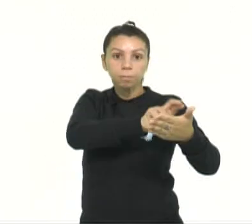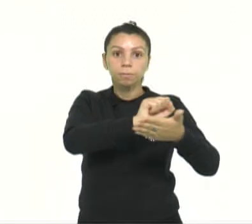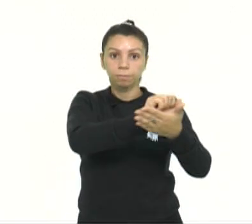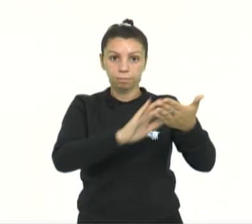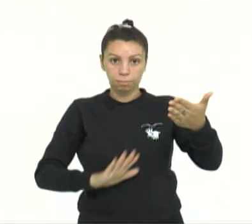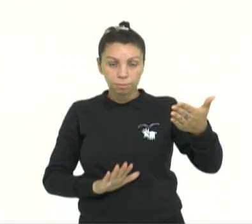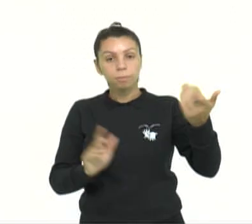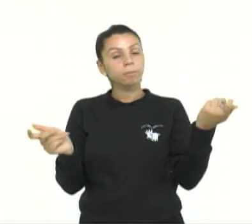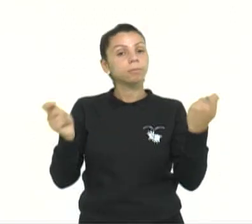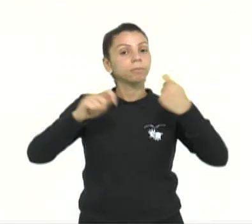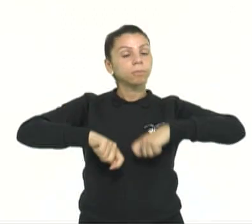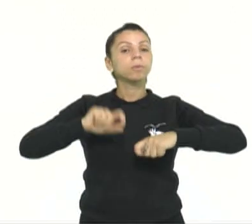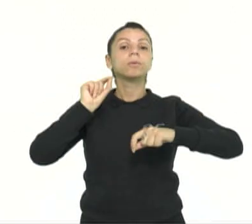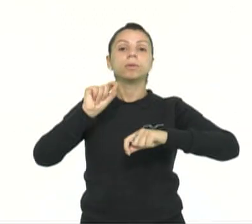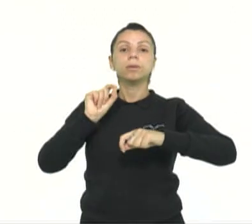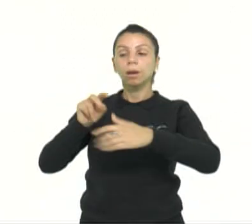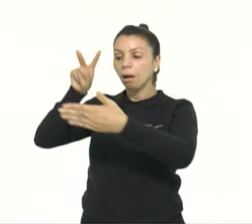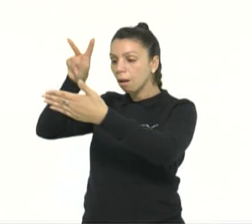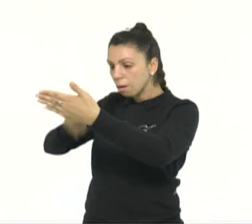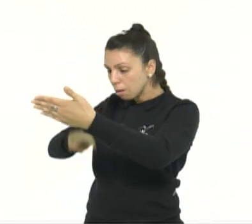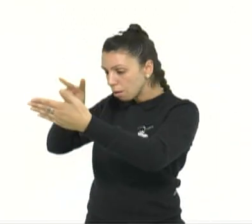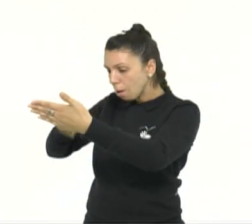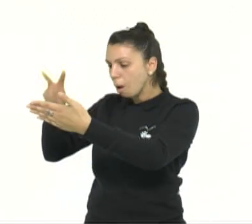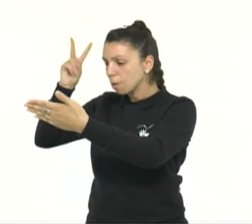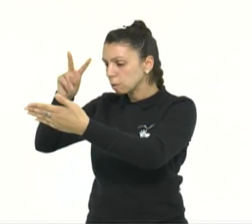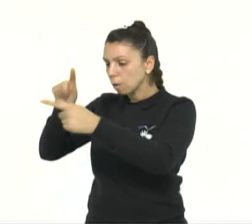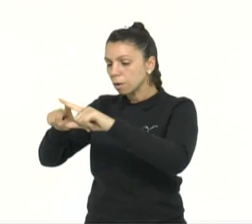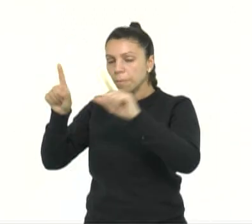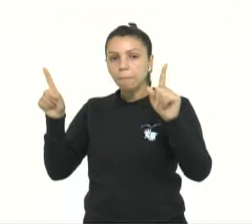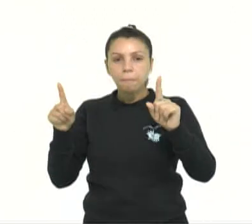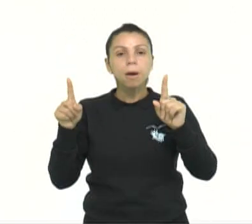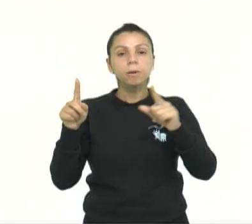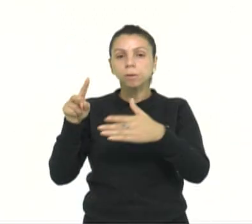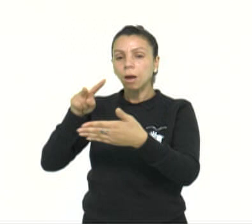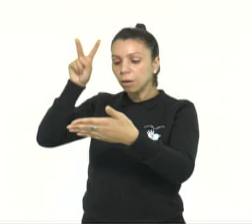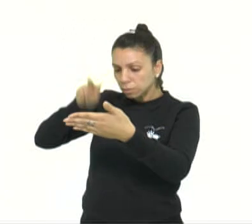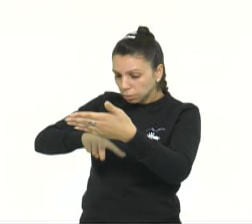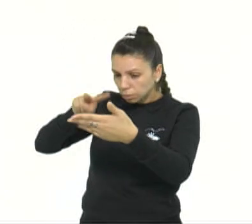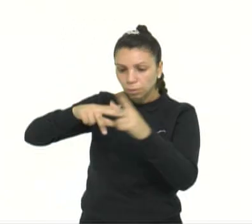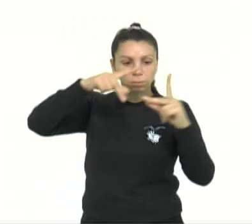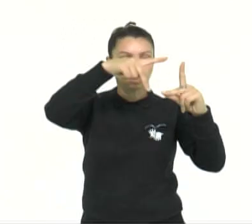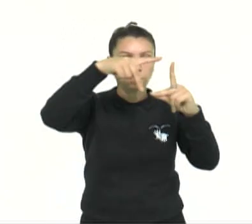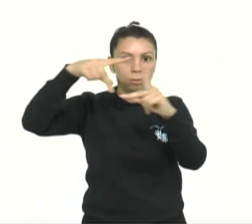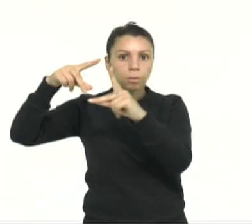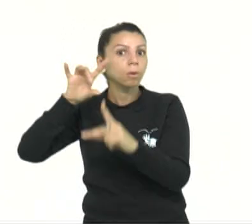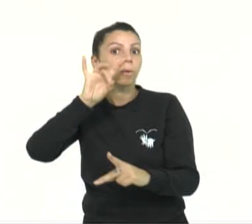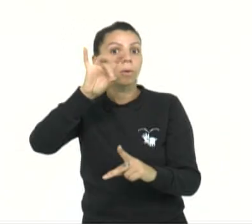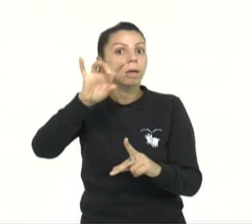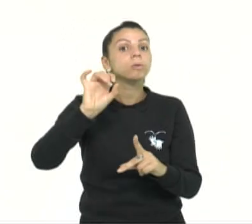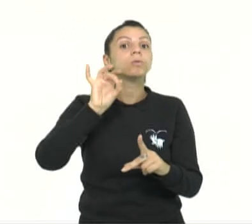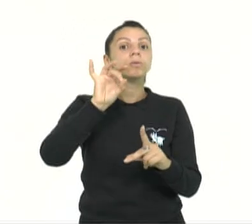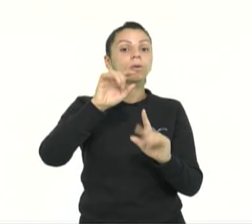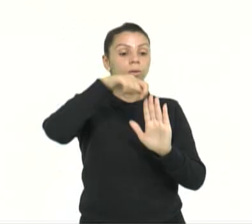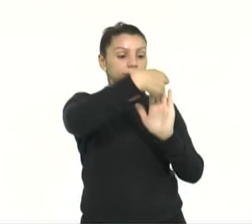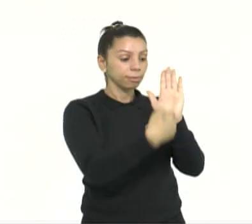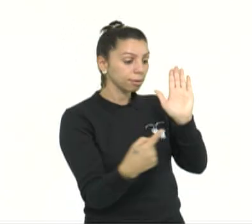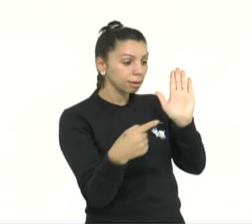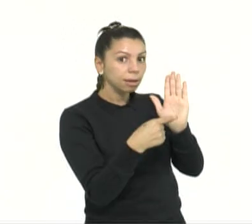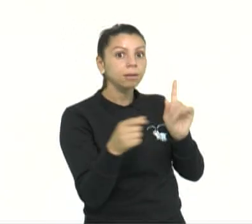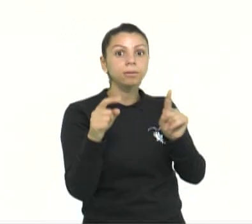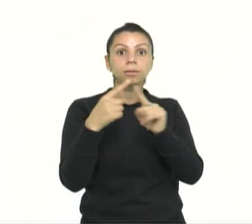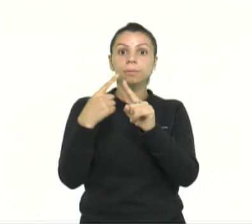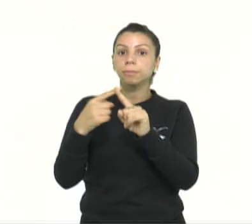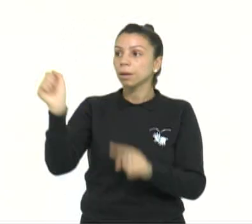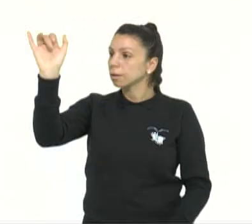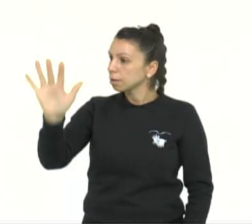exercícios, você tem que ler a história. Só que uma história em quadrinhos, ela não é só lida através do texto, ela também é lida através das